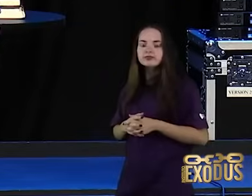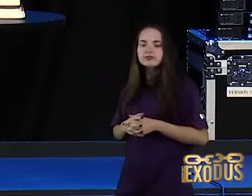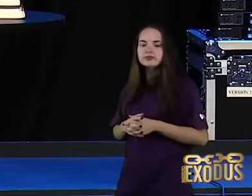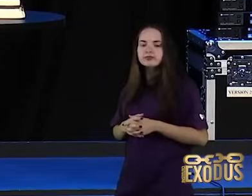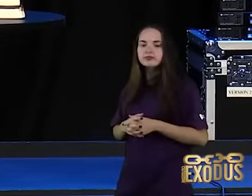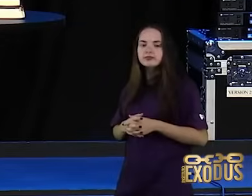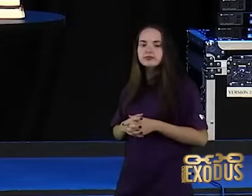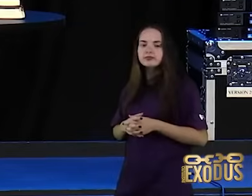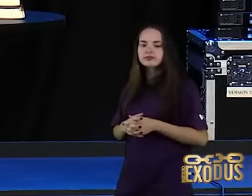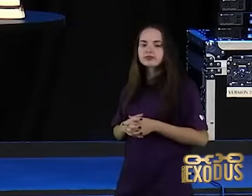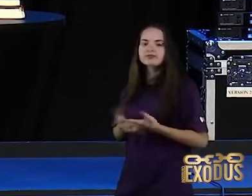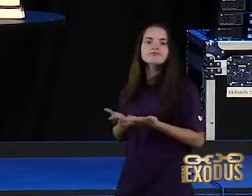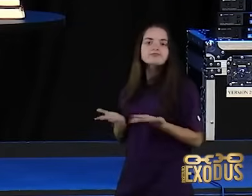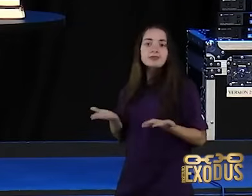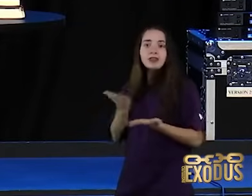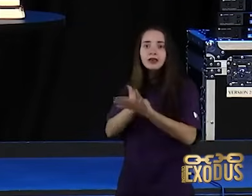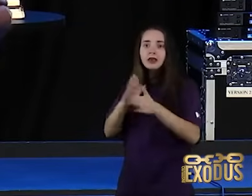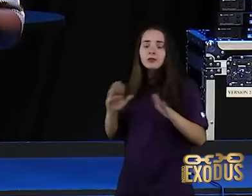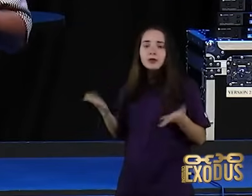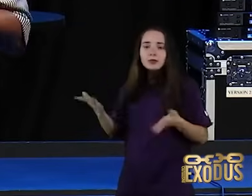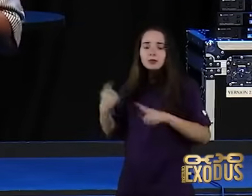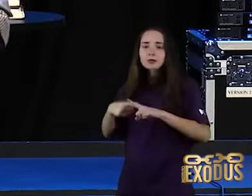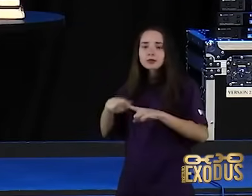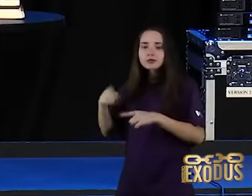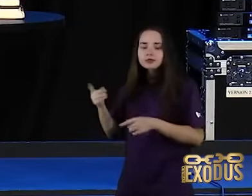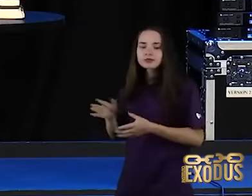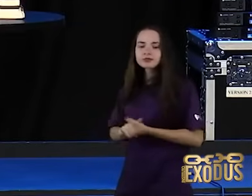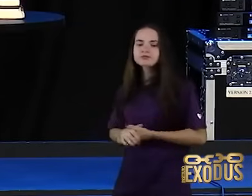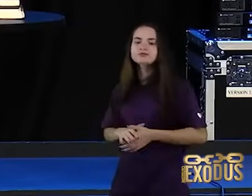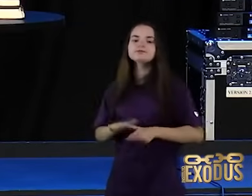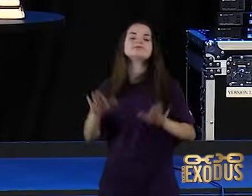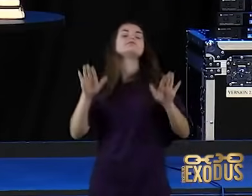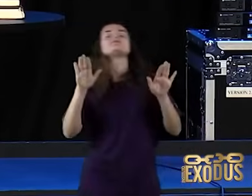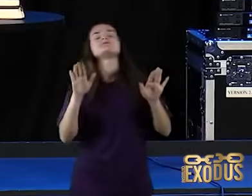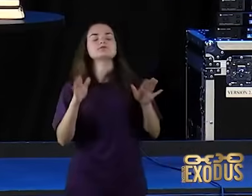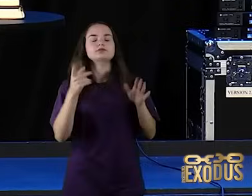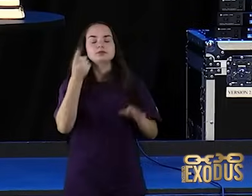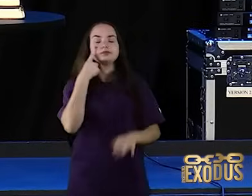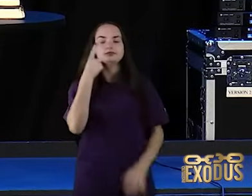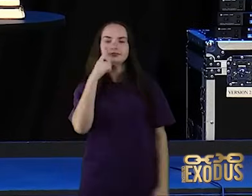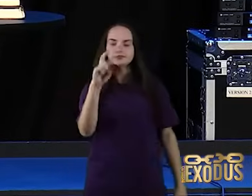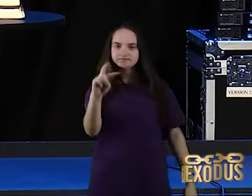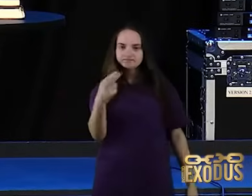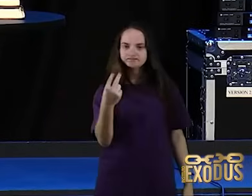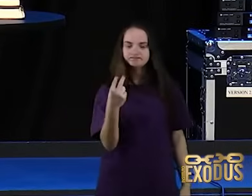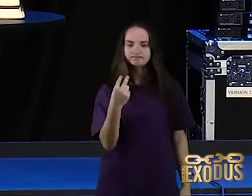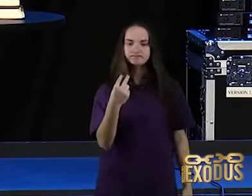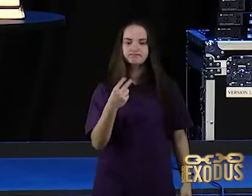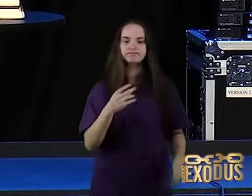vício hoje de manhã eu falei um negócio aqui que talvez choque as pessoas olhe para mim